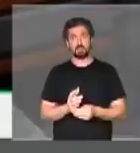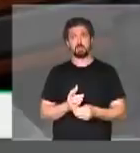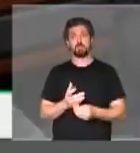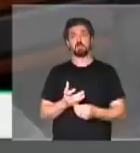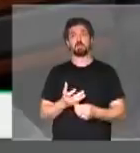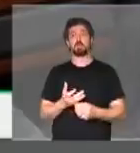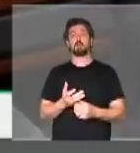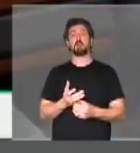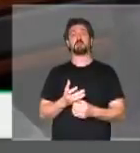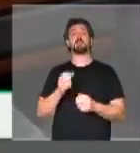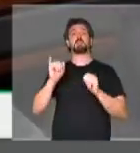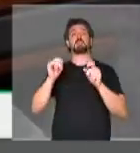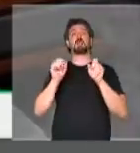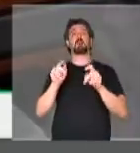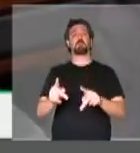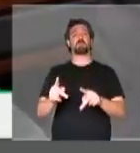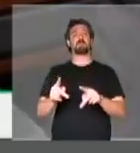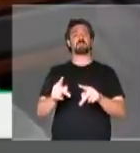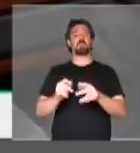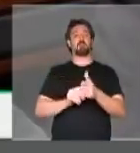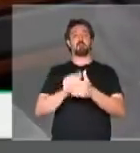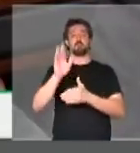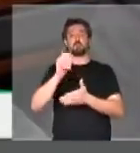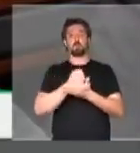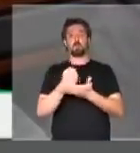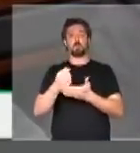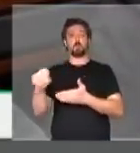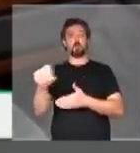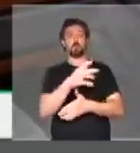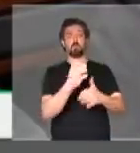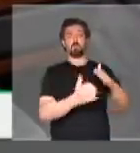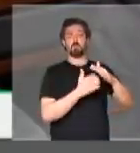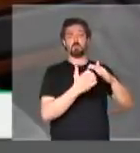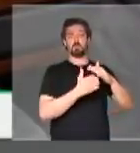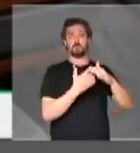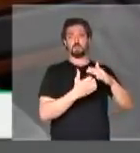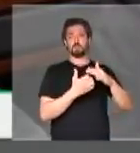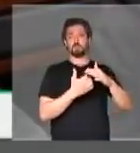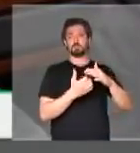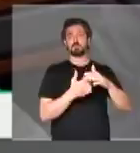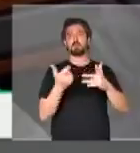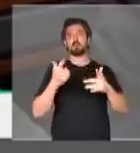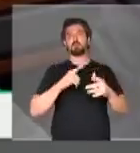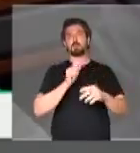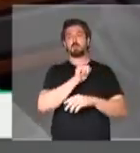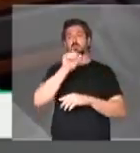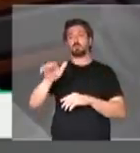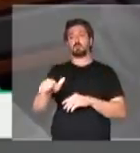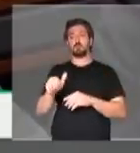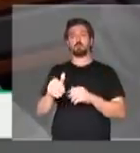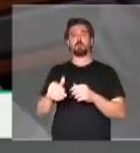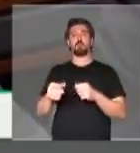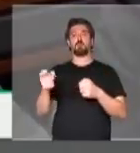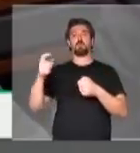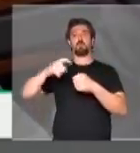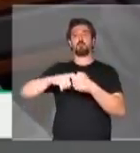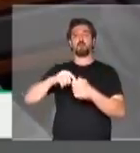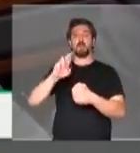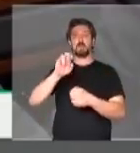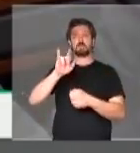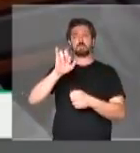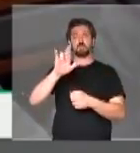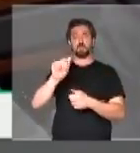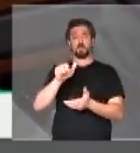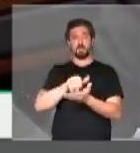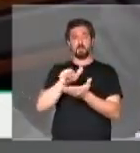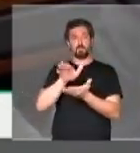se aposente, seja demitido e a seguir contratado em uma nova empresa, fará jus ao depósito da conta vinculada e à multa